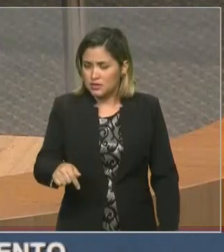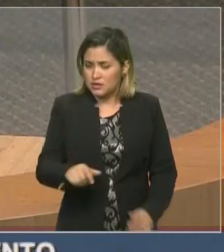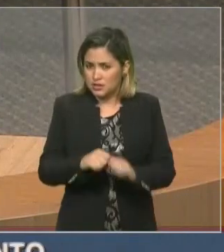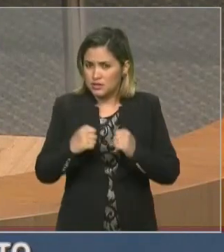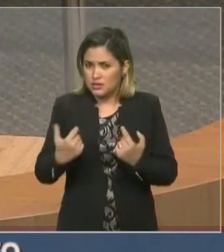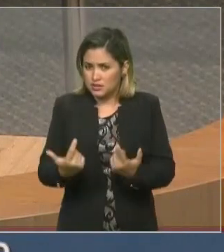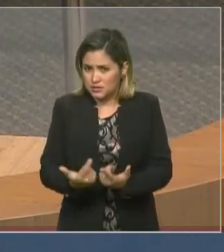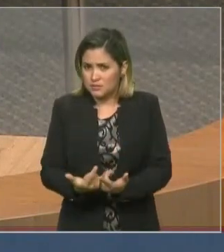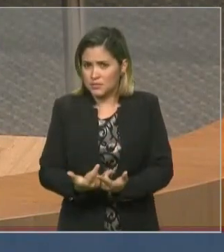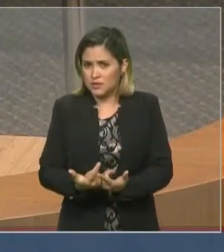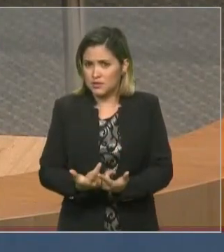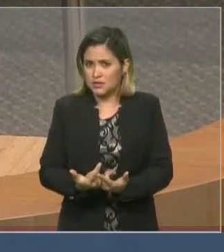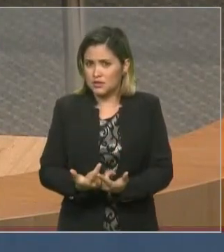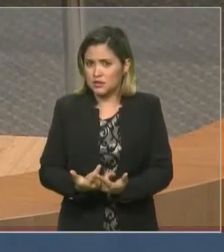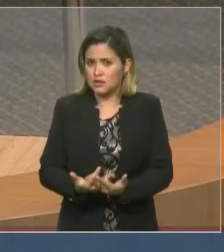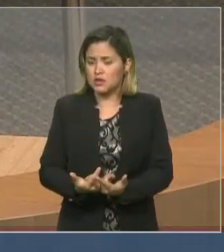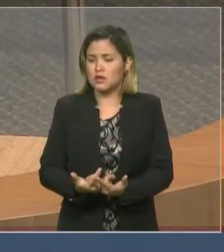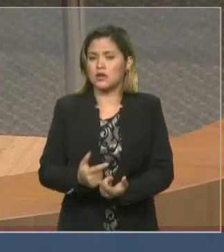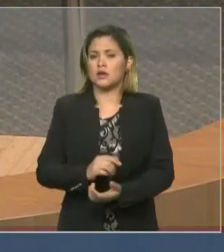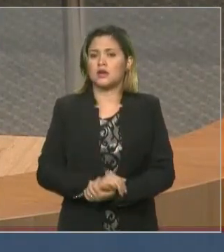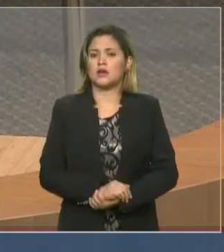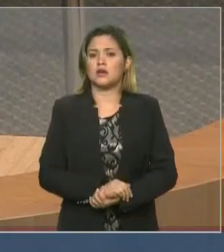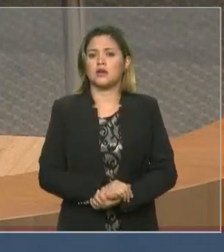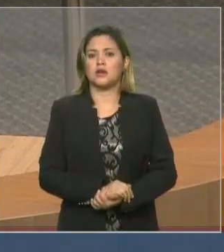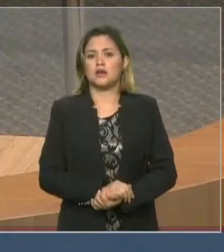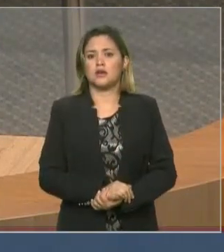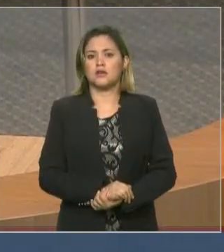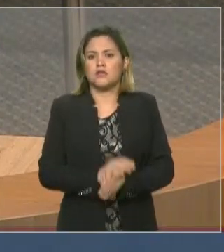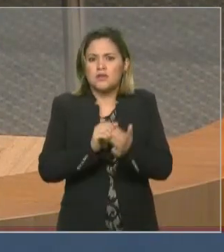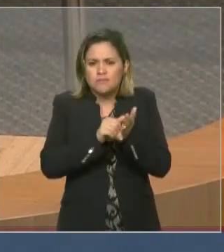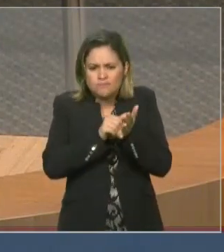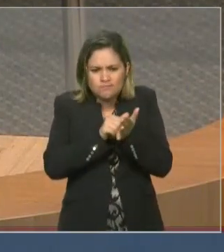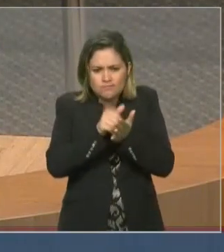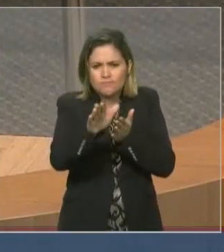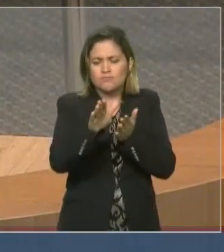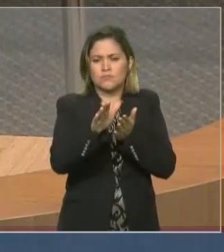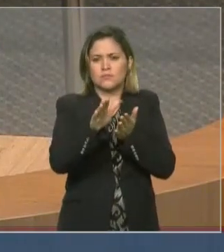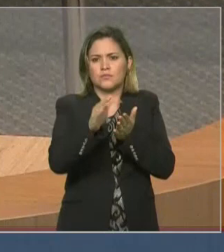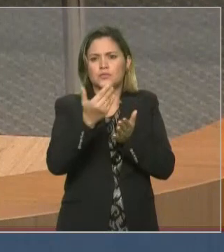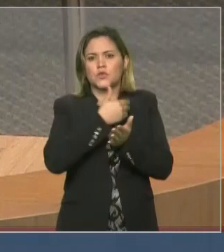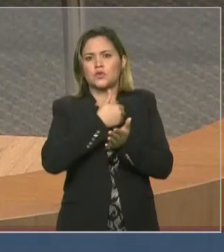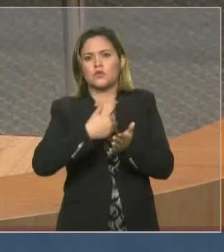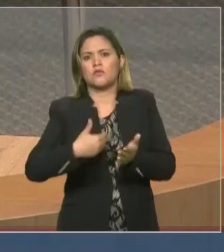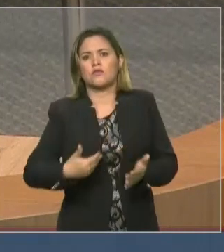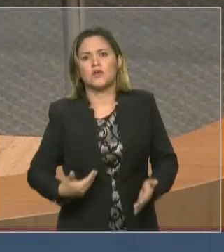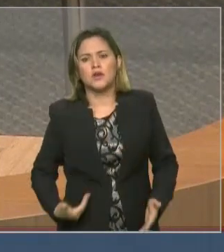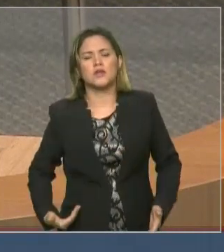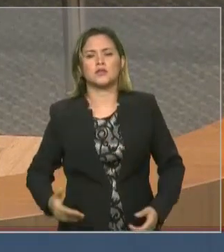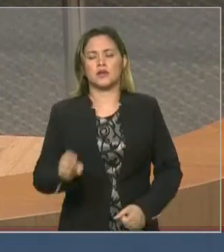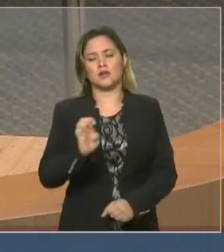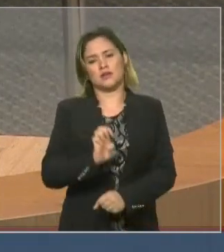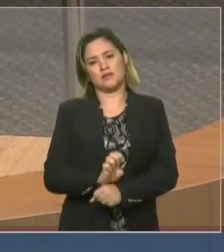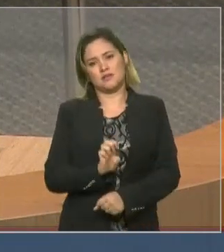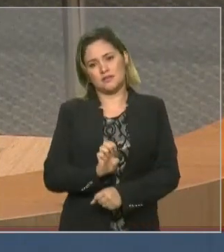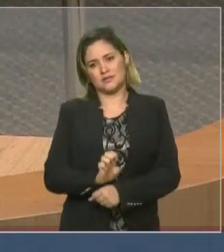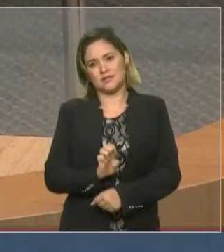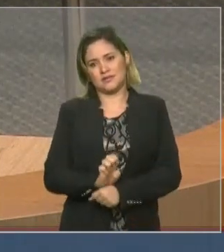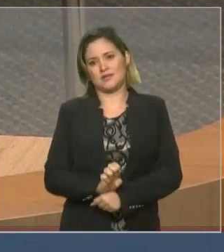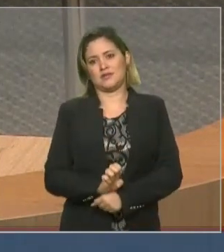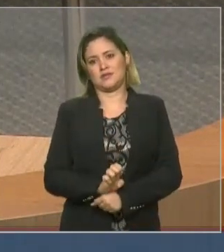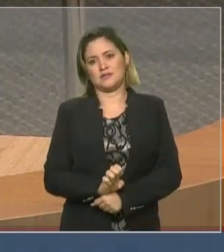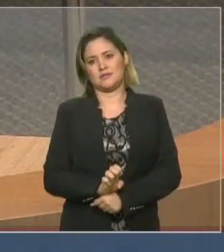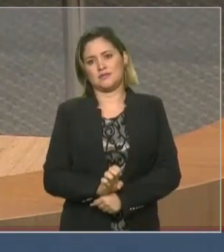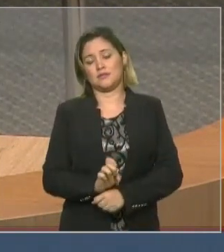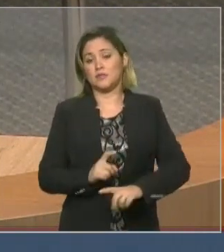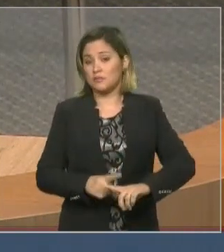se caçou, se tocou impeachment de governadores do Estado. Mas isso